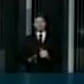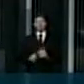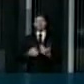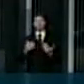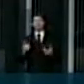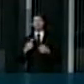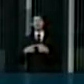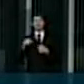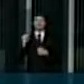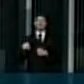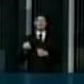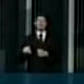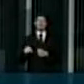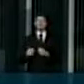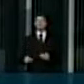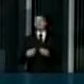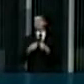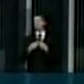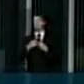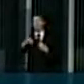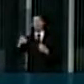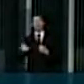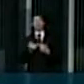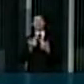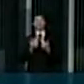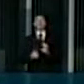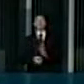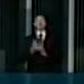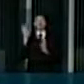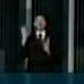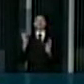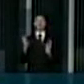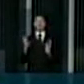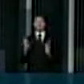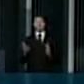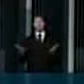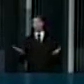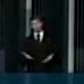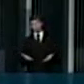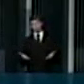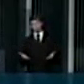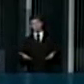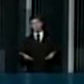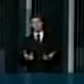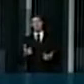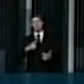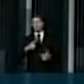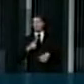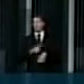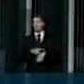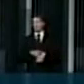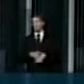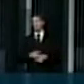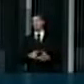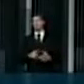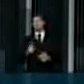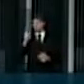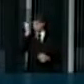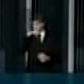esse município me deu todas essas oportunidades e hoje vive um momento